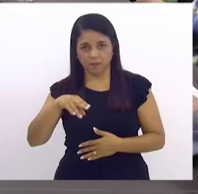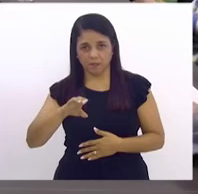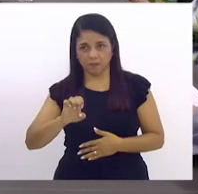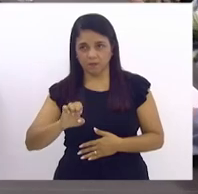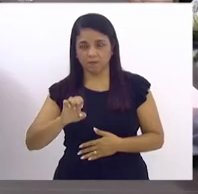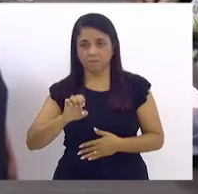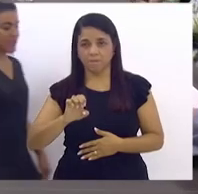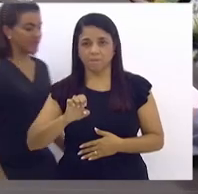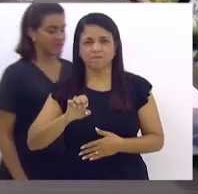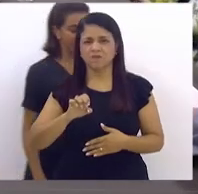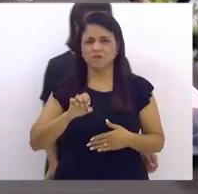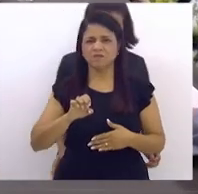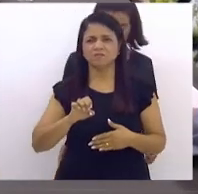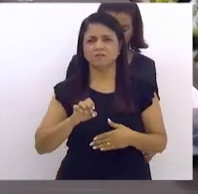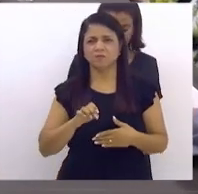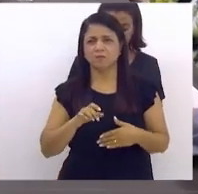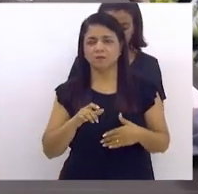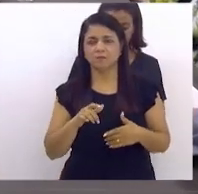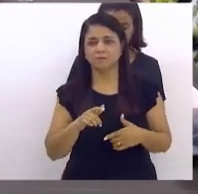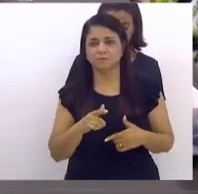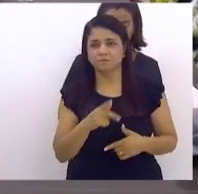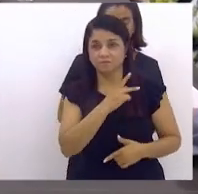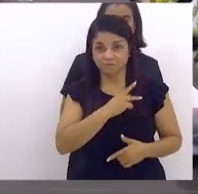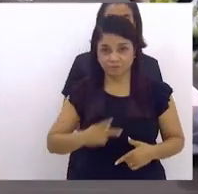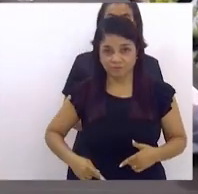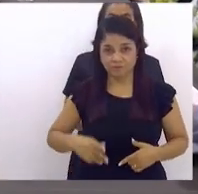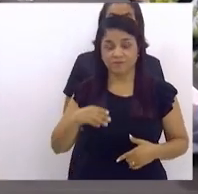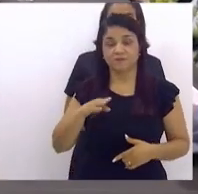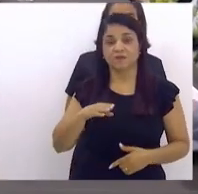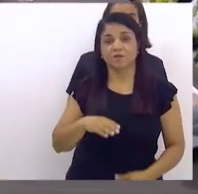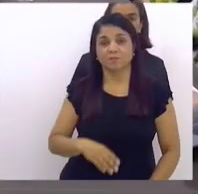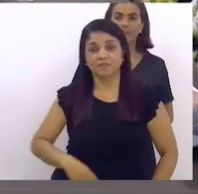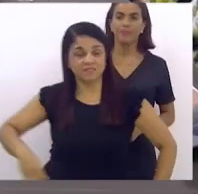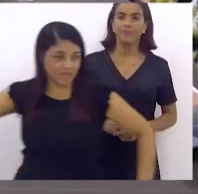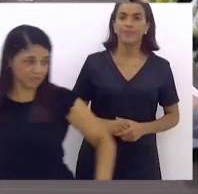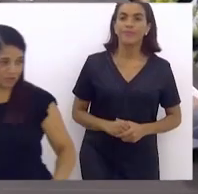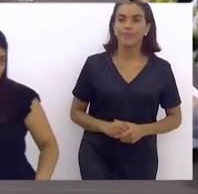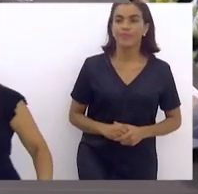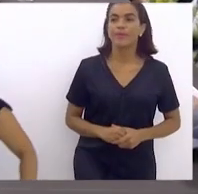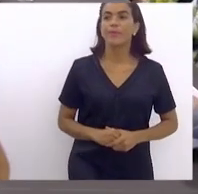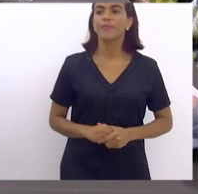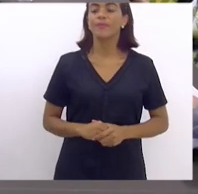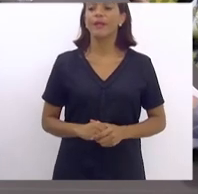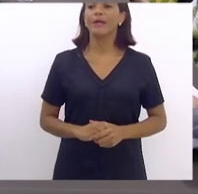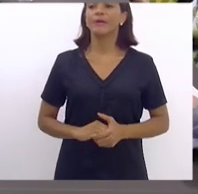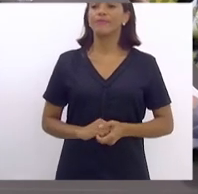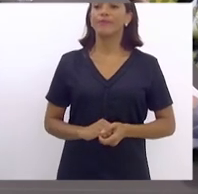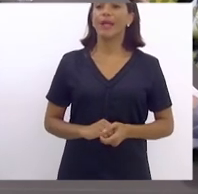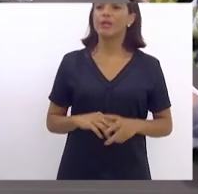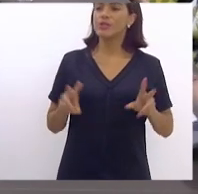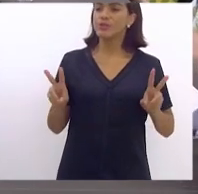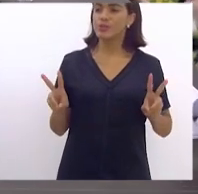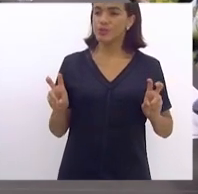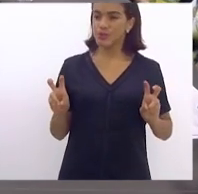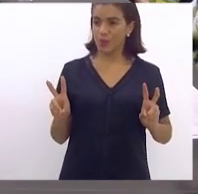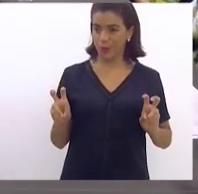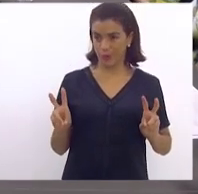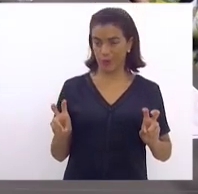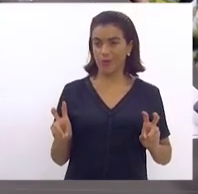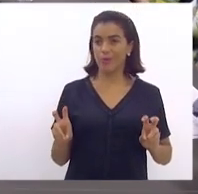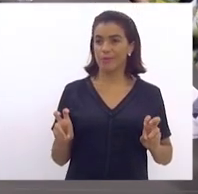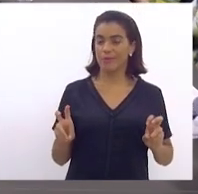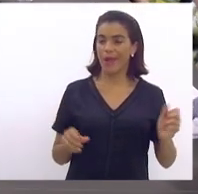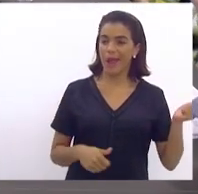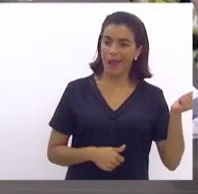nosso douto presidente Rodrigo Bacelar, ao se referir à questão da Gafieira, se